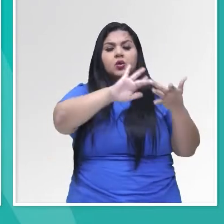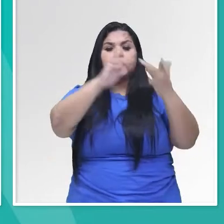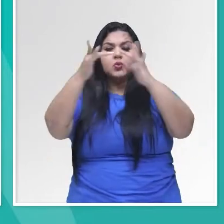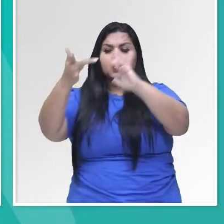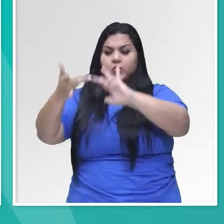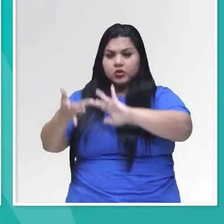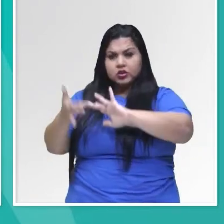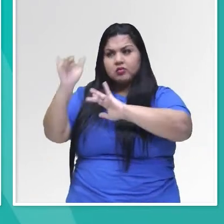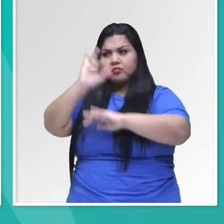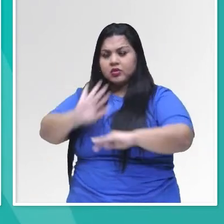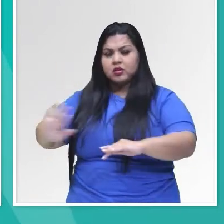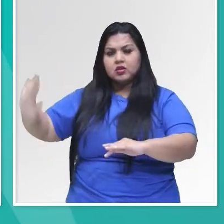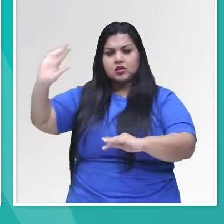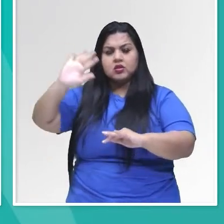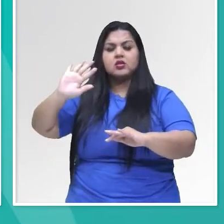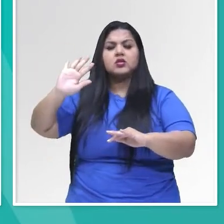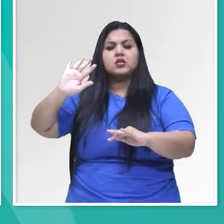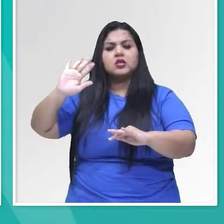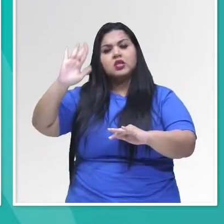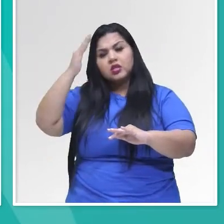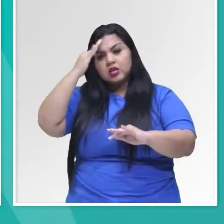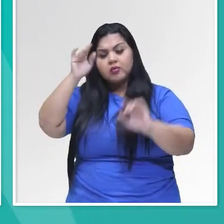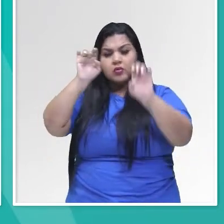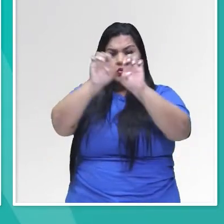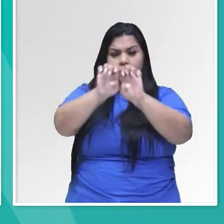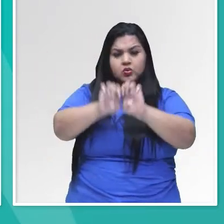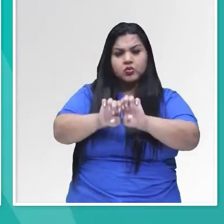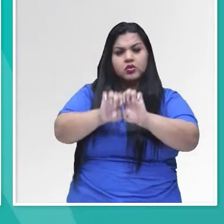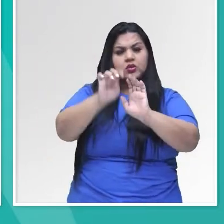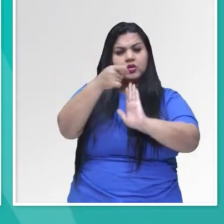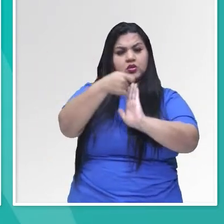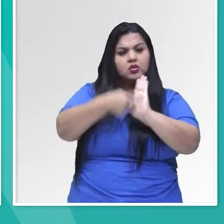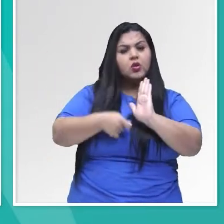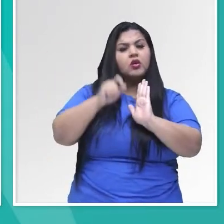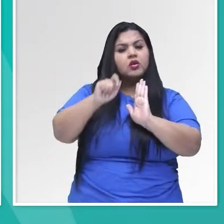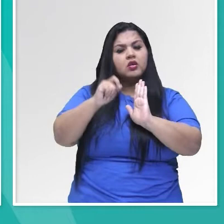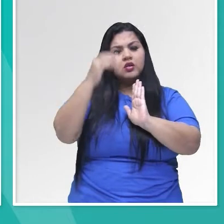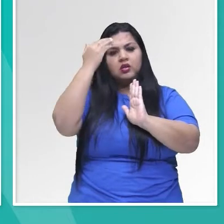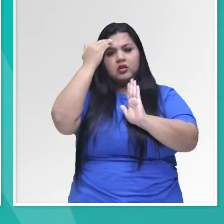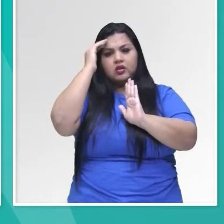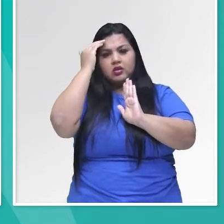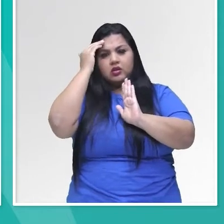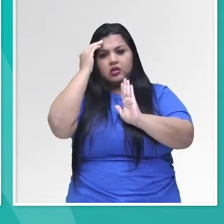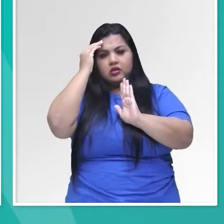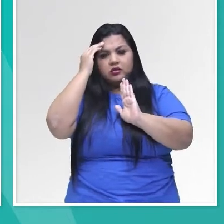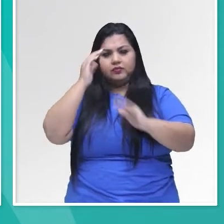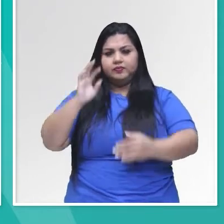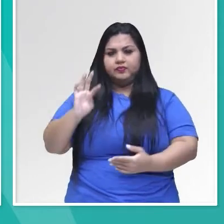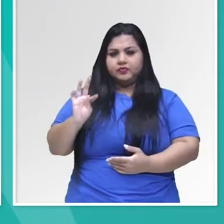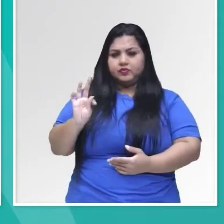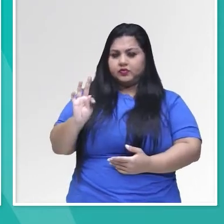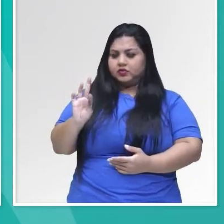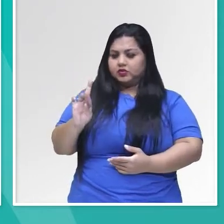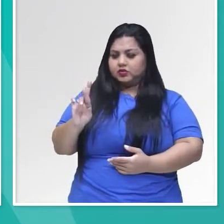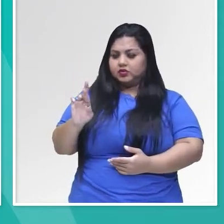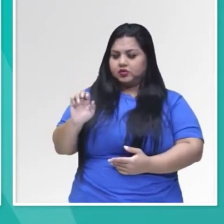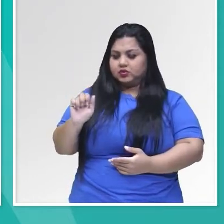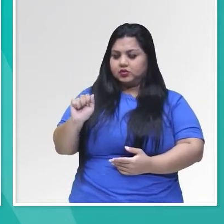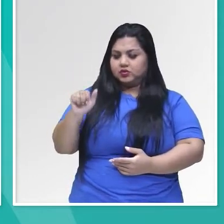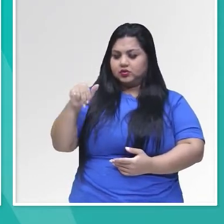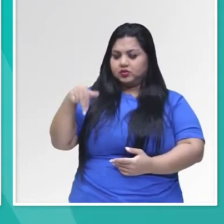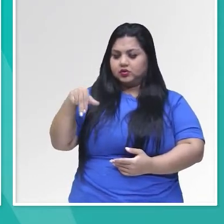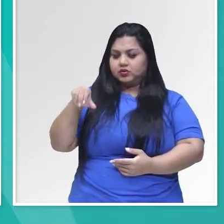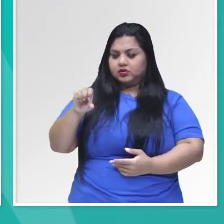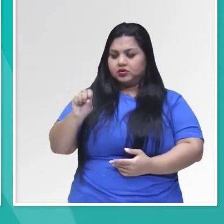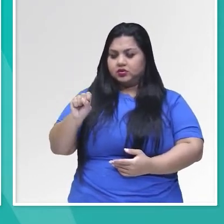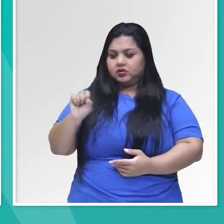considerando a imagem, considerando a estrutura textual, o que você entende por transitar? O